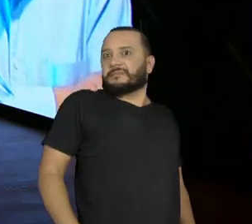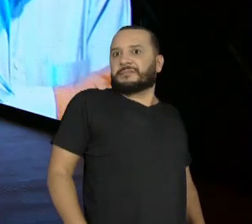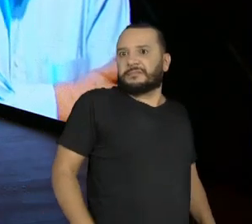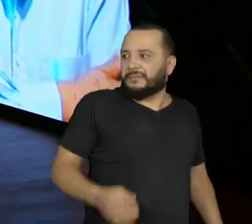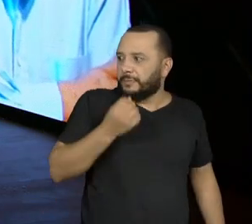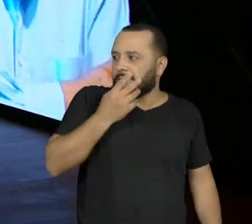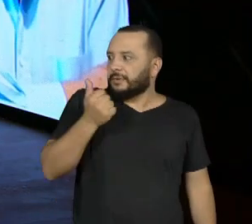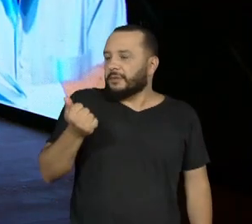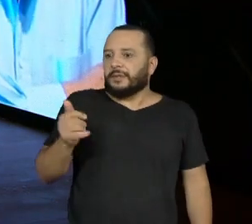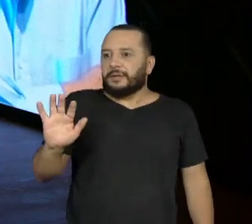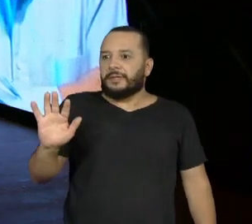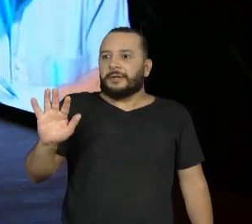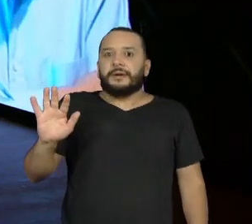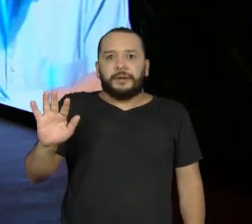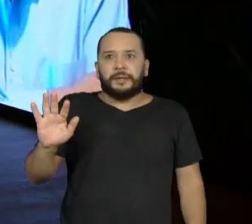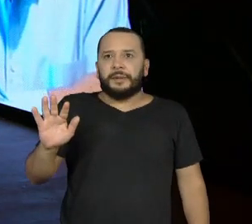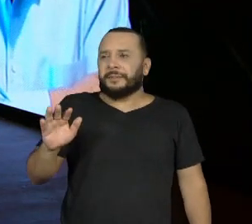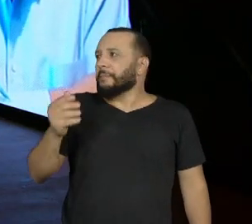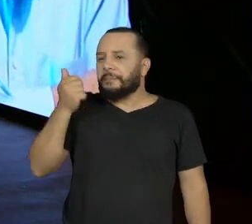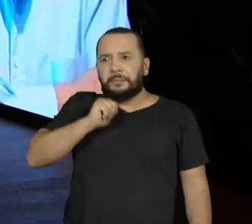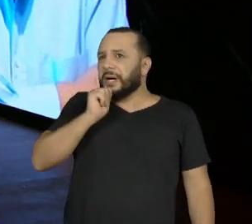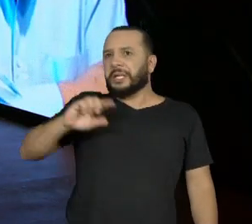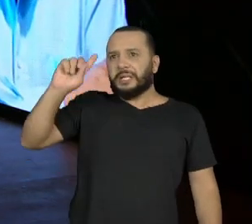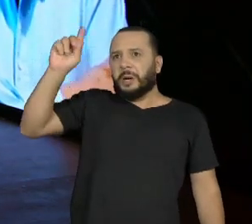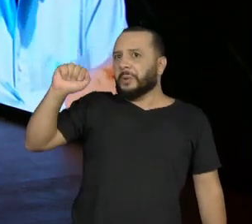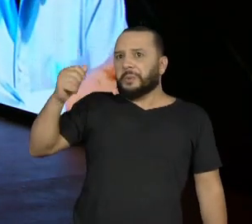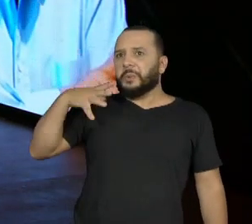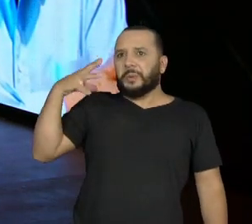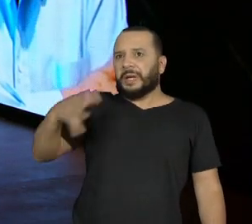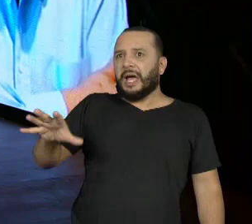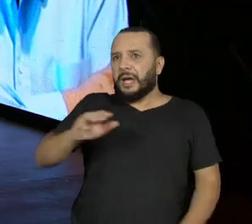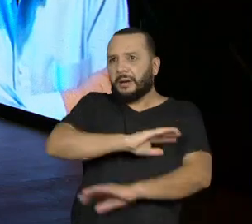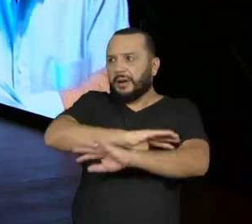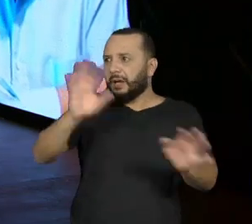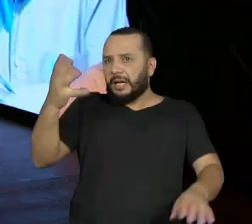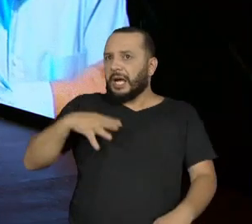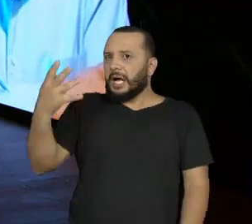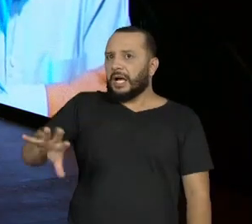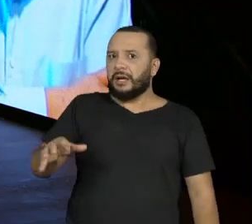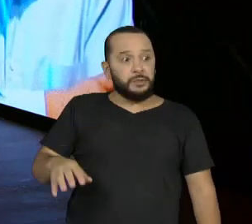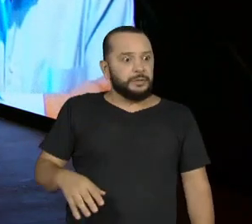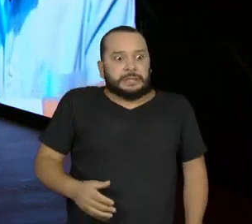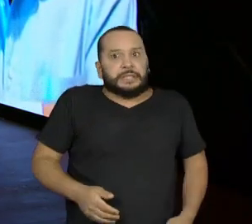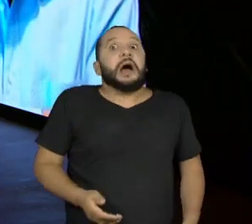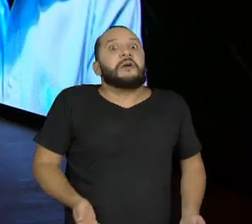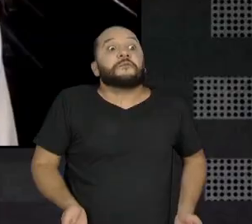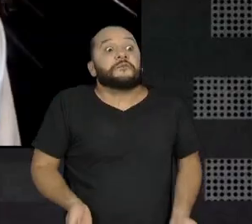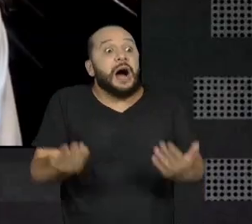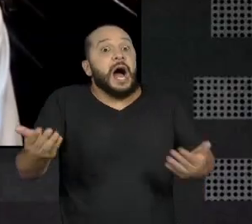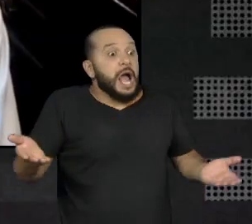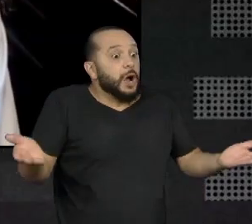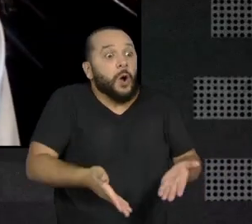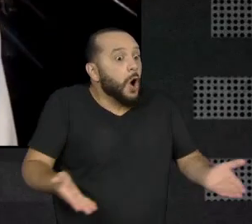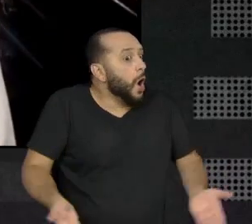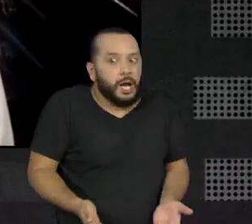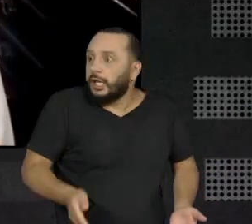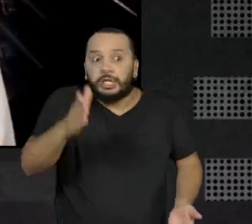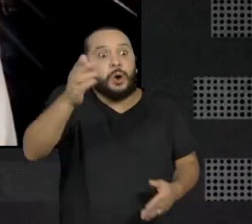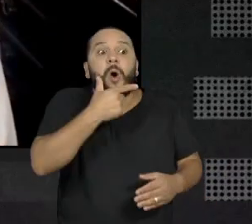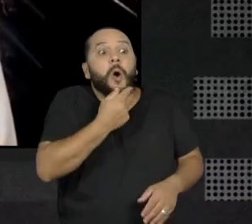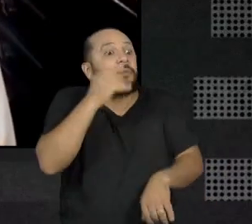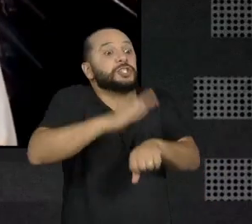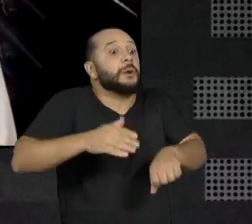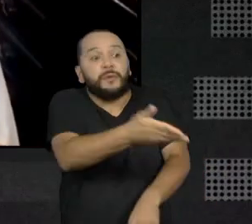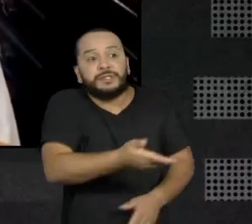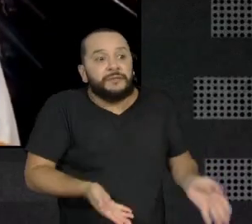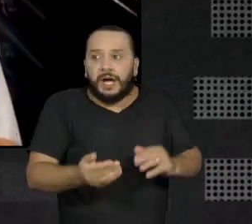Mãe, eu não vou. Como você não vai? Eu não quero mais cantar, mãe. você não vai, nós viemos até aqui, você vai cantar